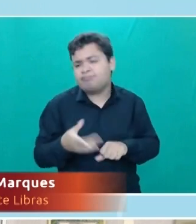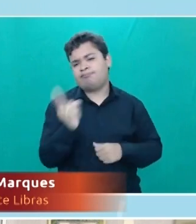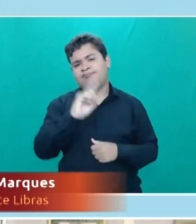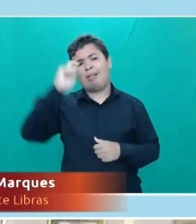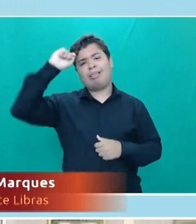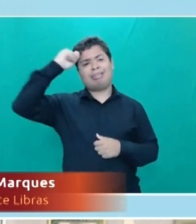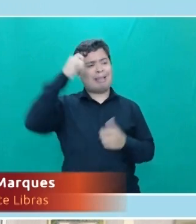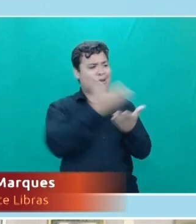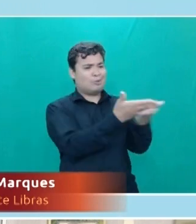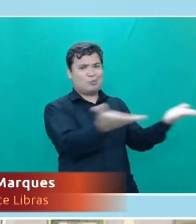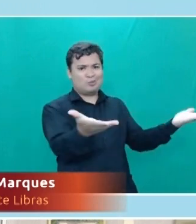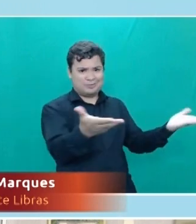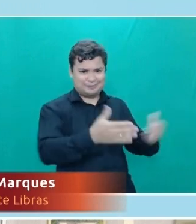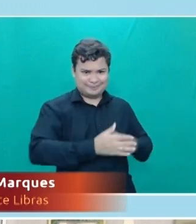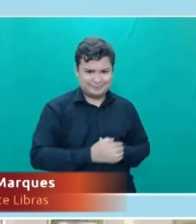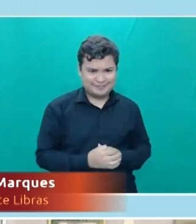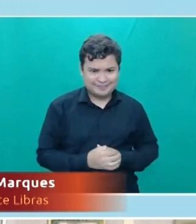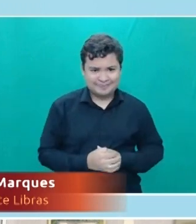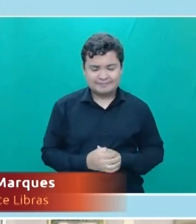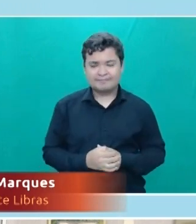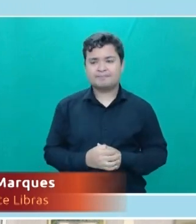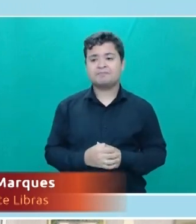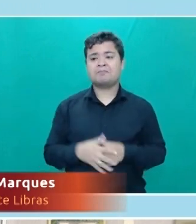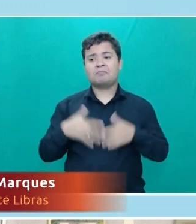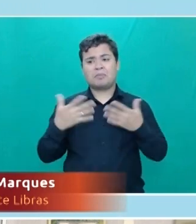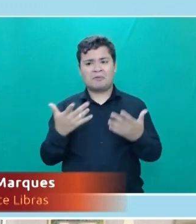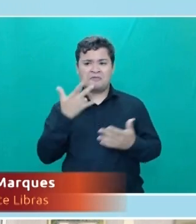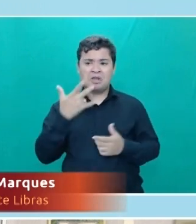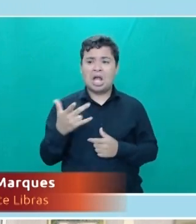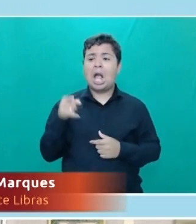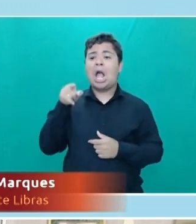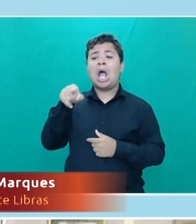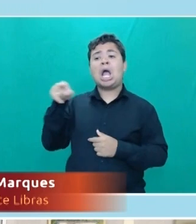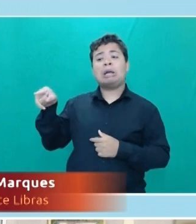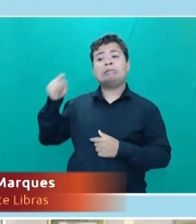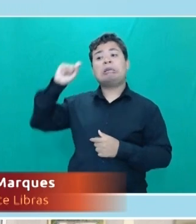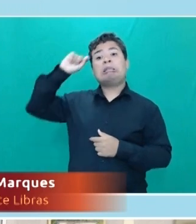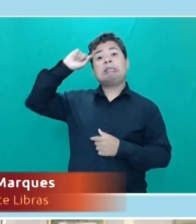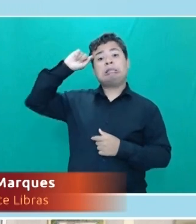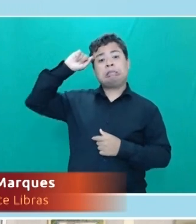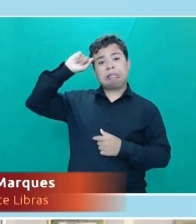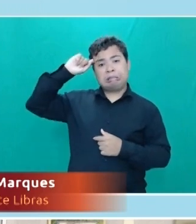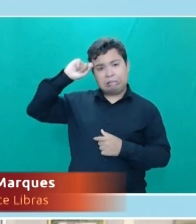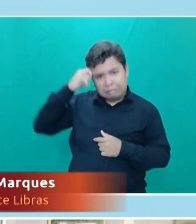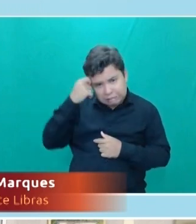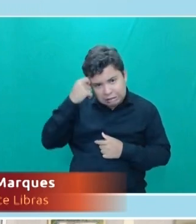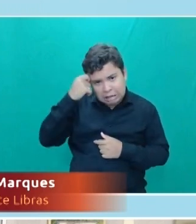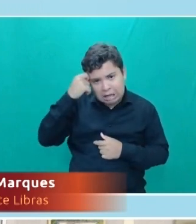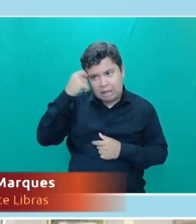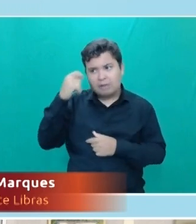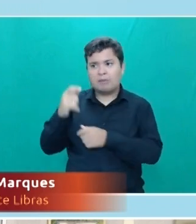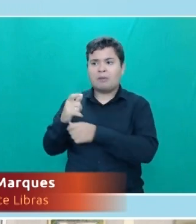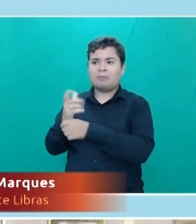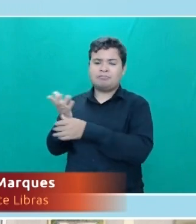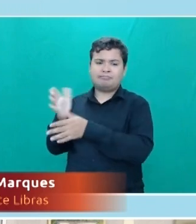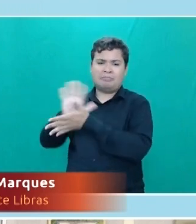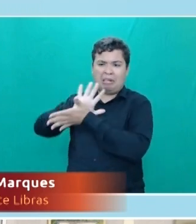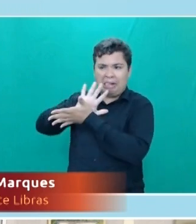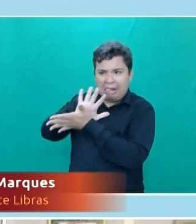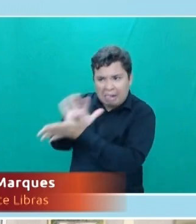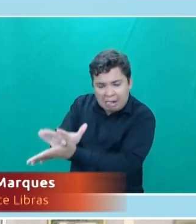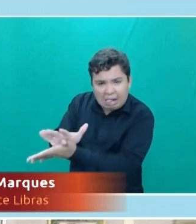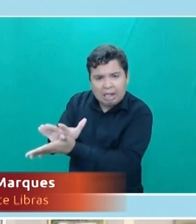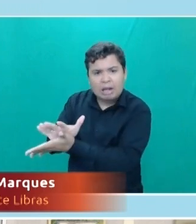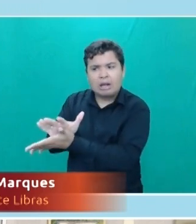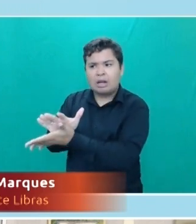essa perspectiva de que o dominado não pode impor ao dominante, ela tem que ser trazida para dentro